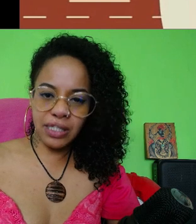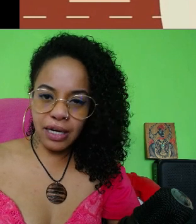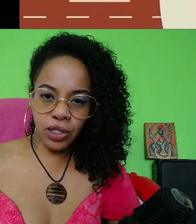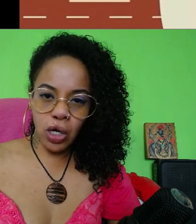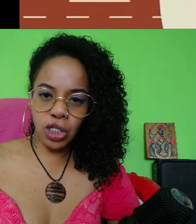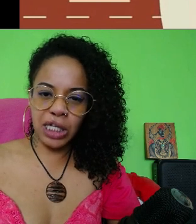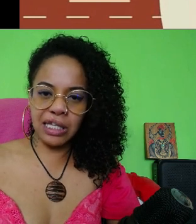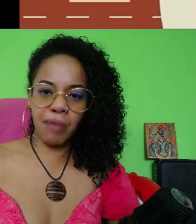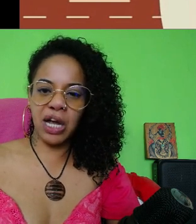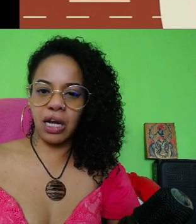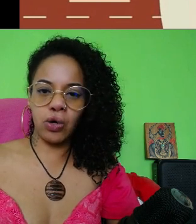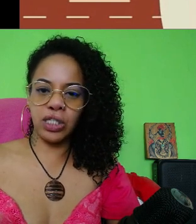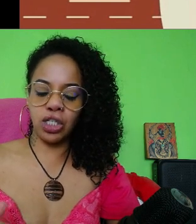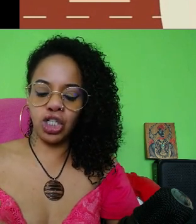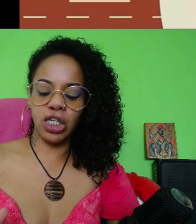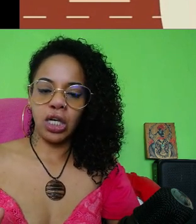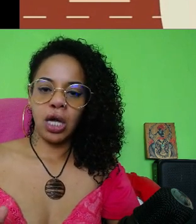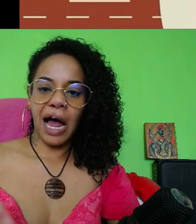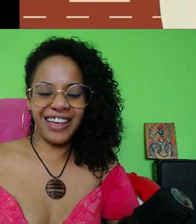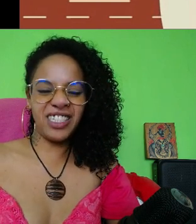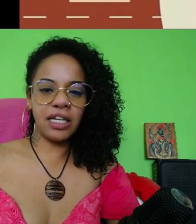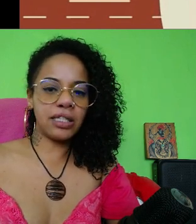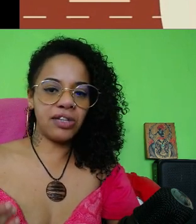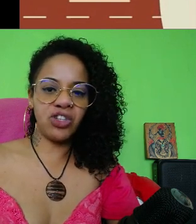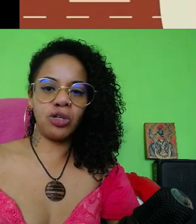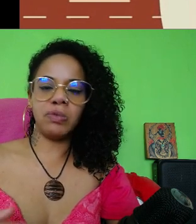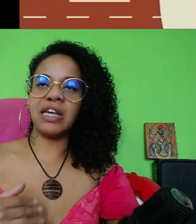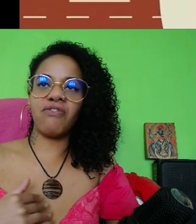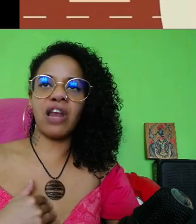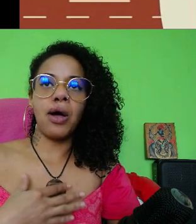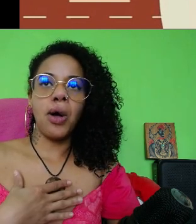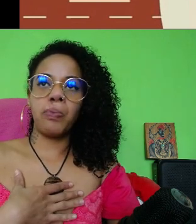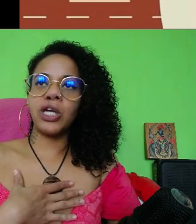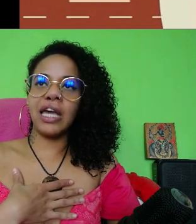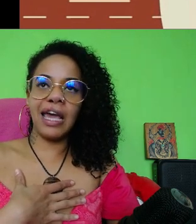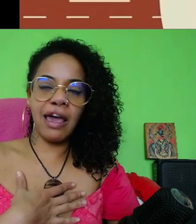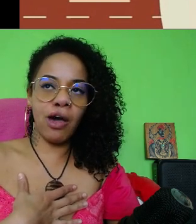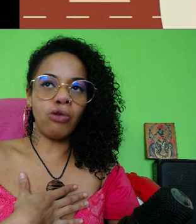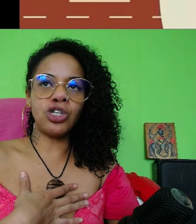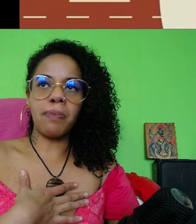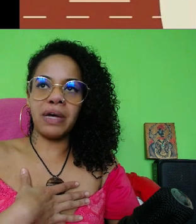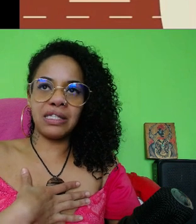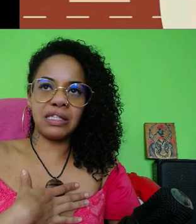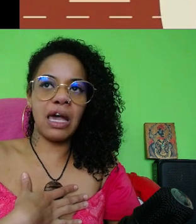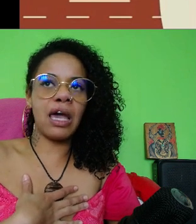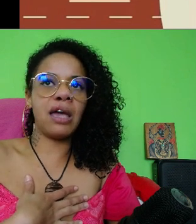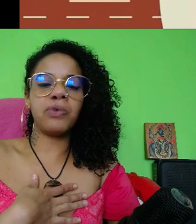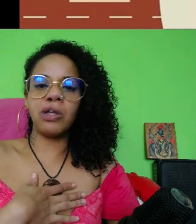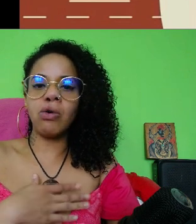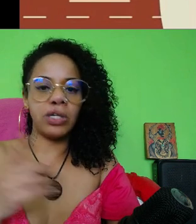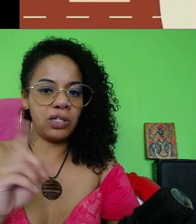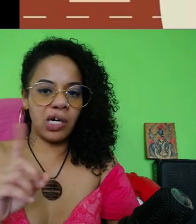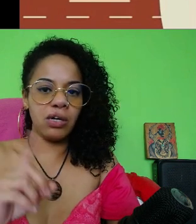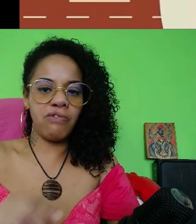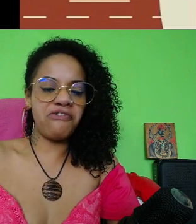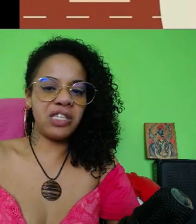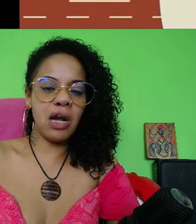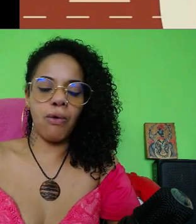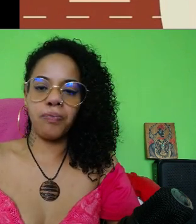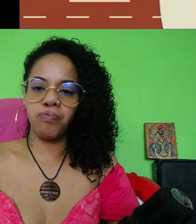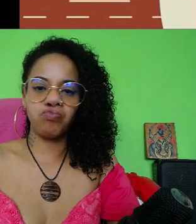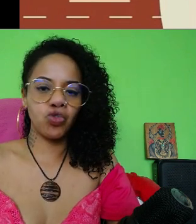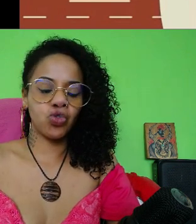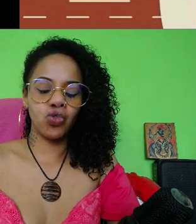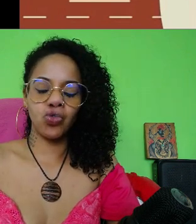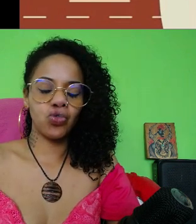gosto de evidência nedotica Sabe aquela coisa de Aí sim se vitimizar falar porque eu já passei por tal coisa só que eu não